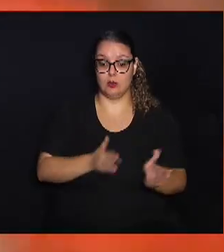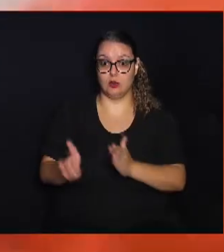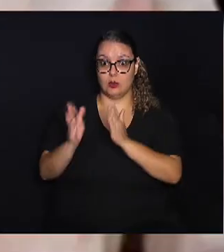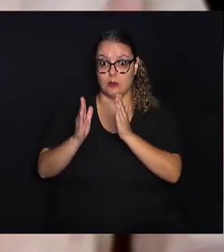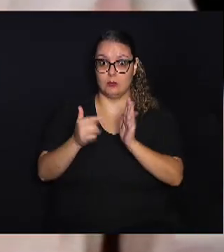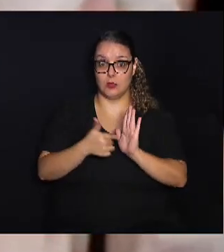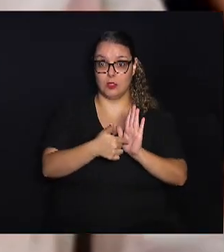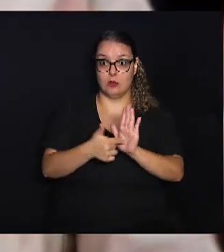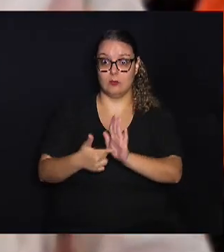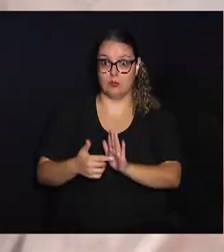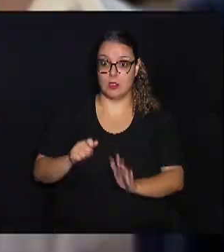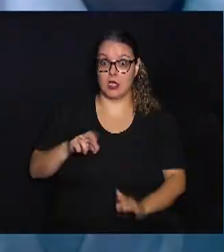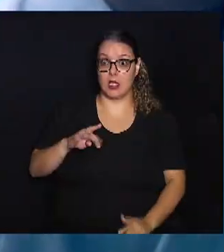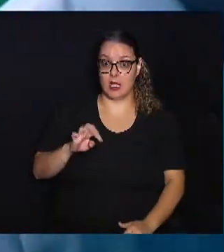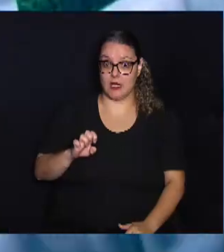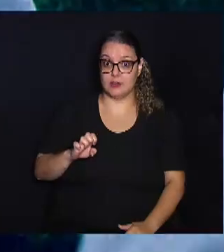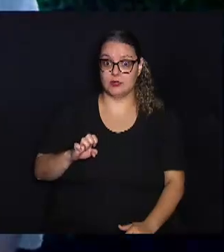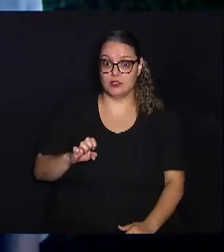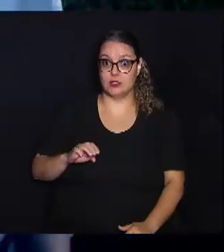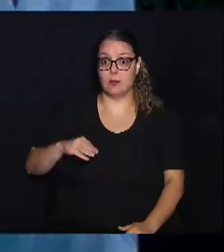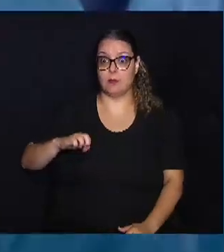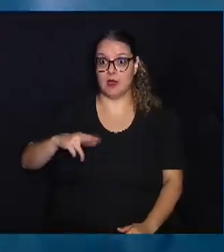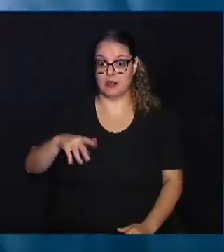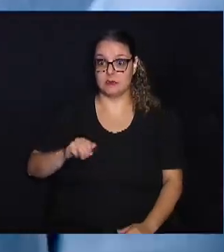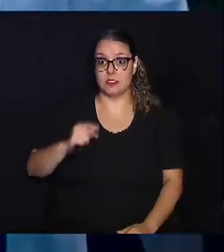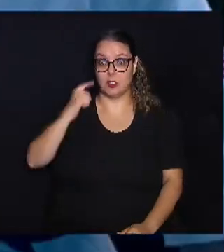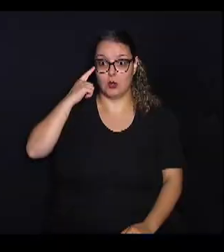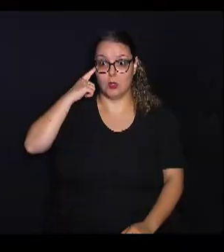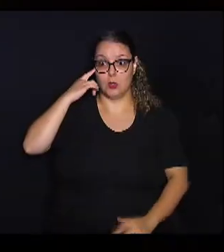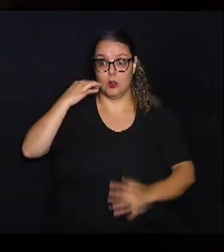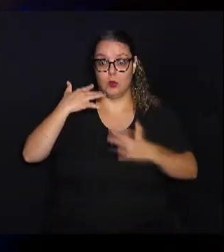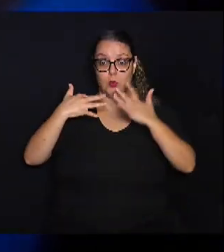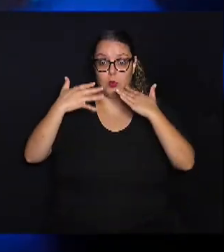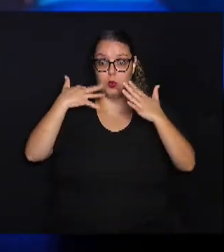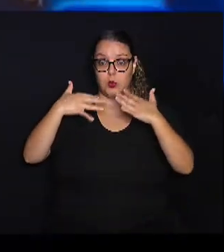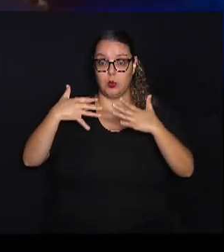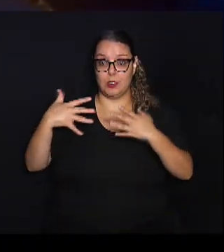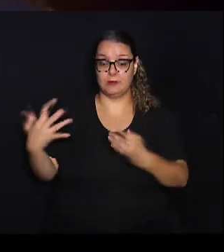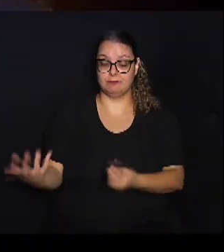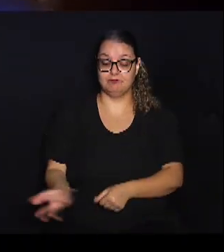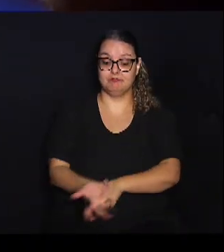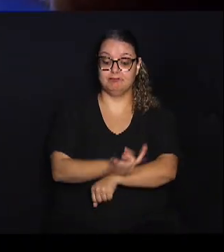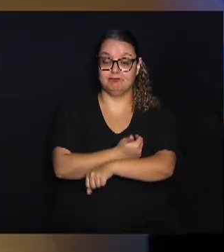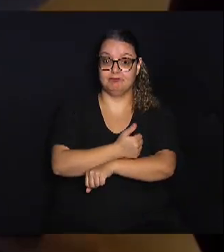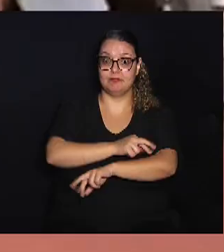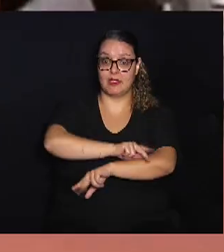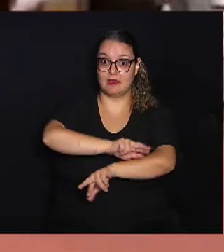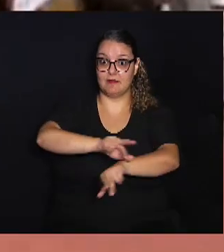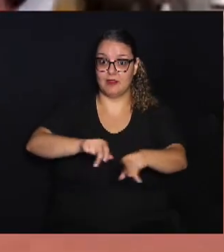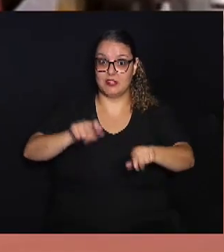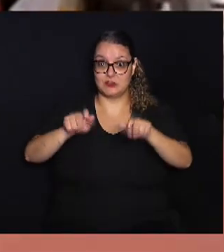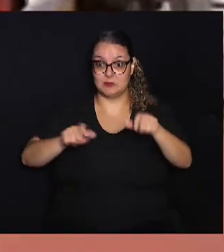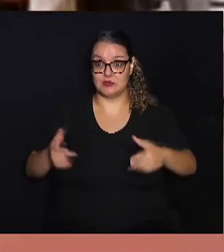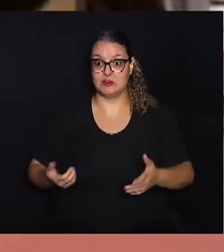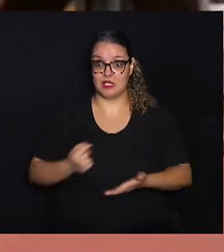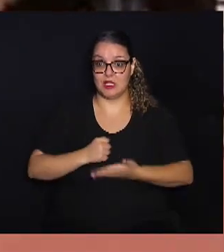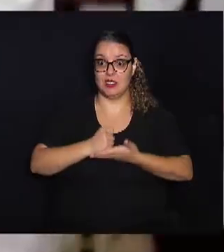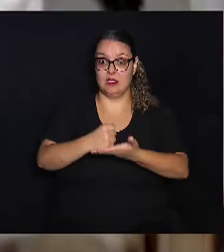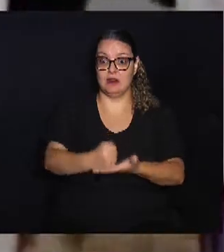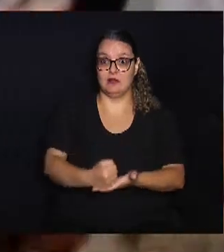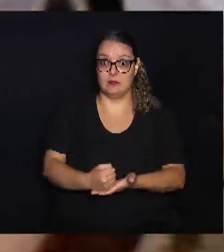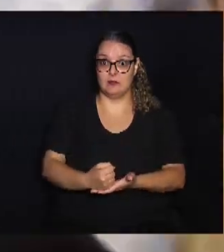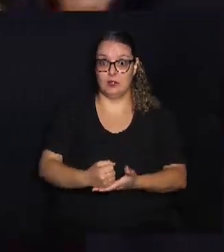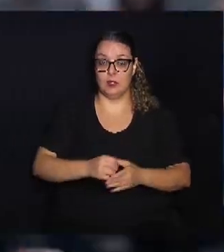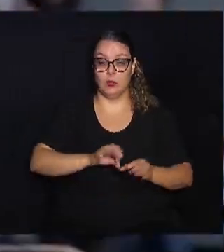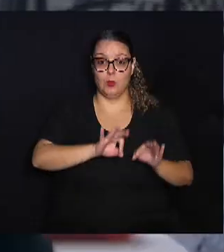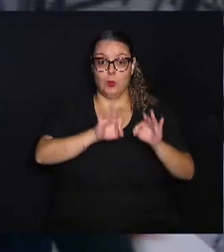a arte marcial japonesa de maneira inspiradora e emocionante para milhões de pessoas, levando muitos